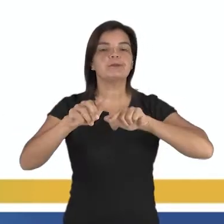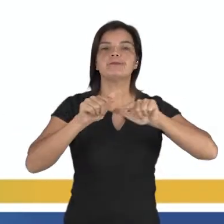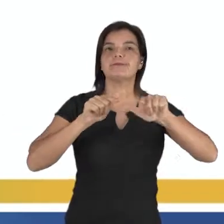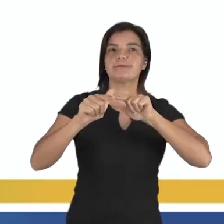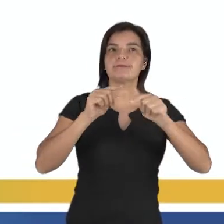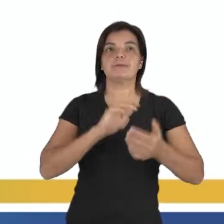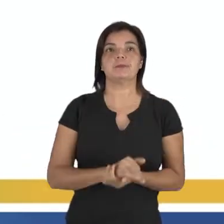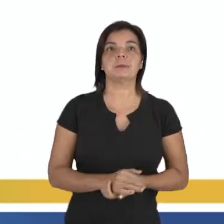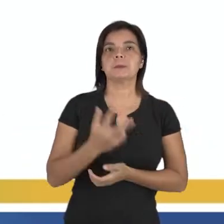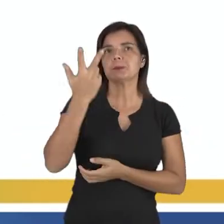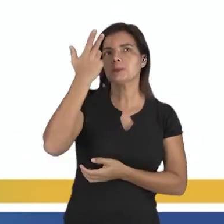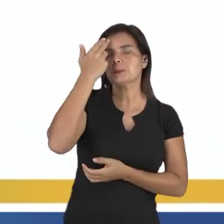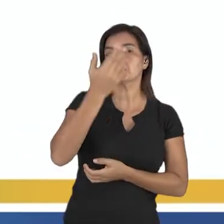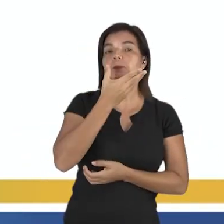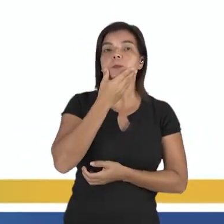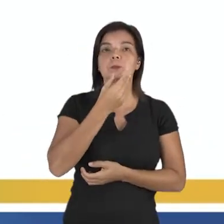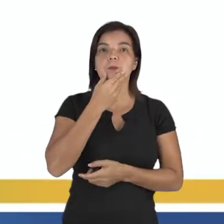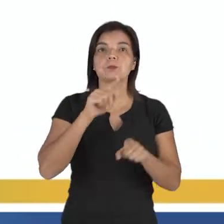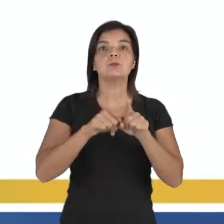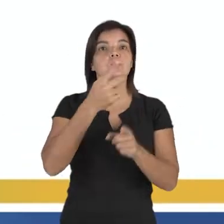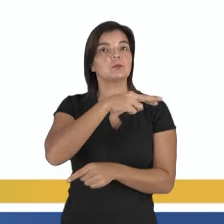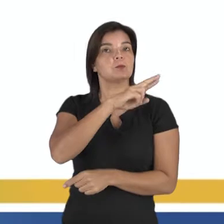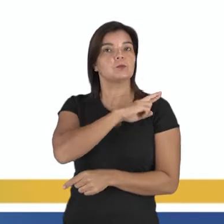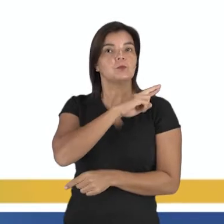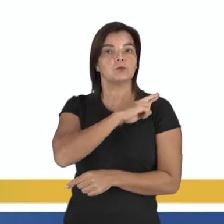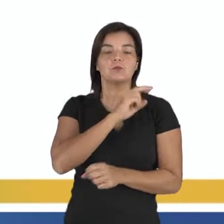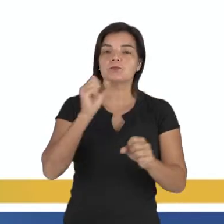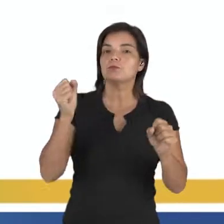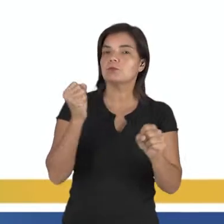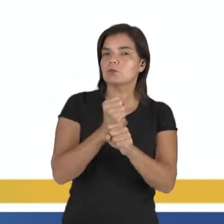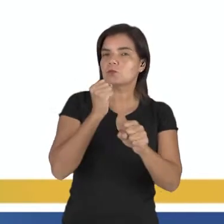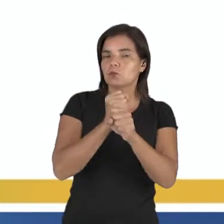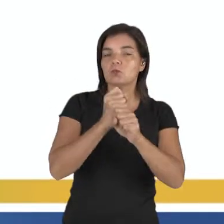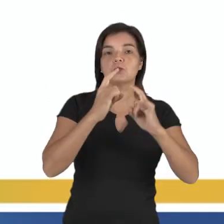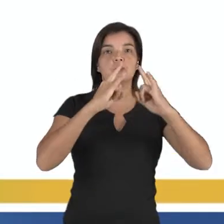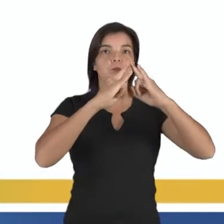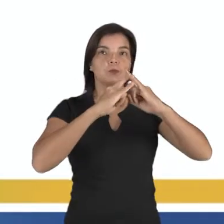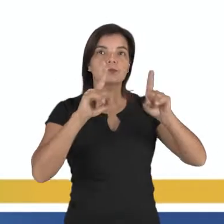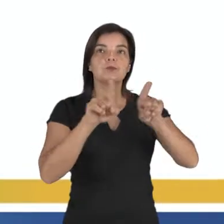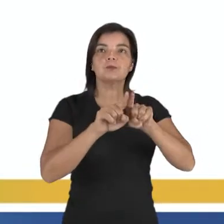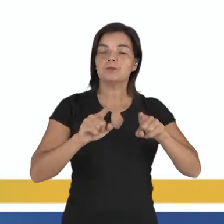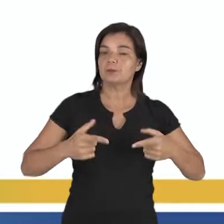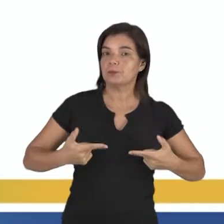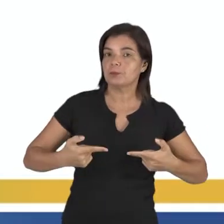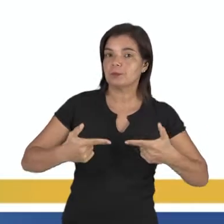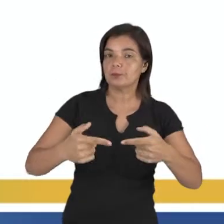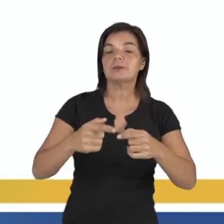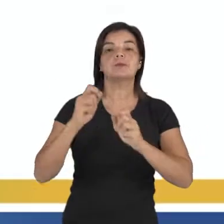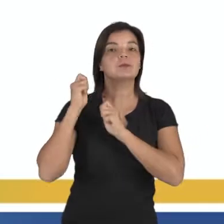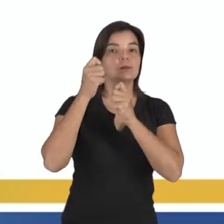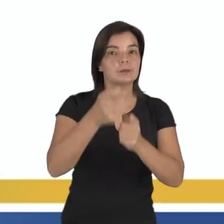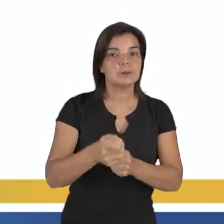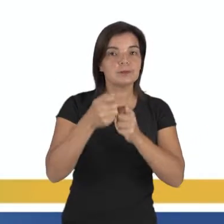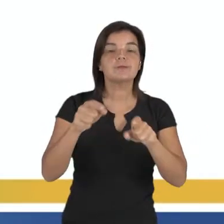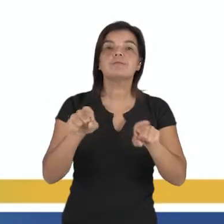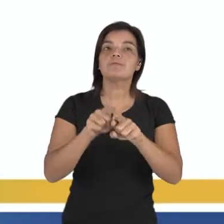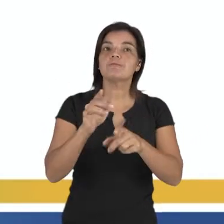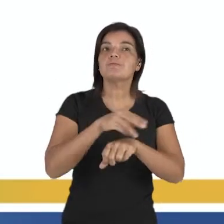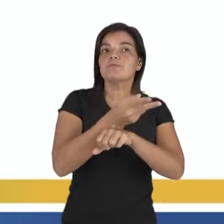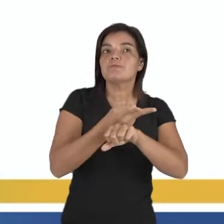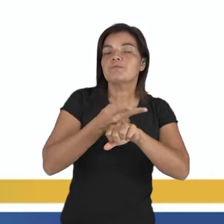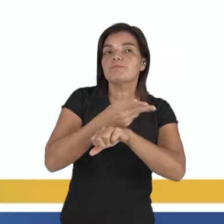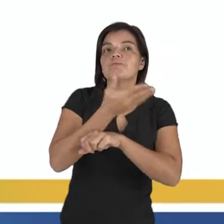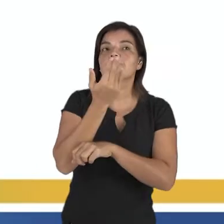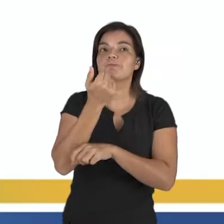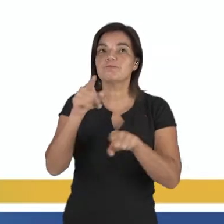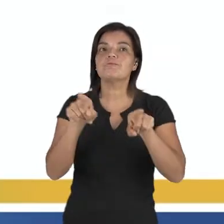trabalho. Normalmente, os homens se encarregam da construção da aldeia, da guerra, caça e pesca, da liderança